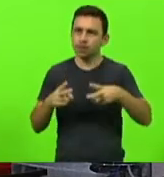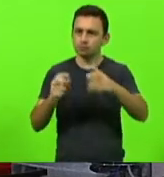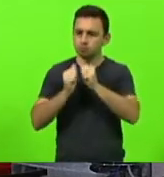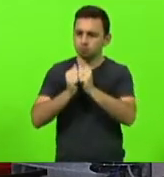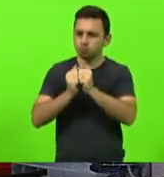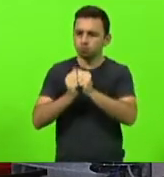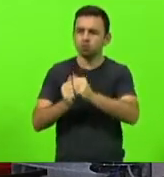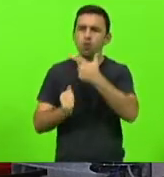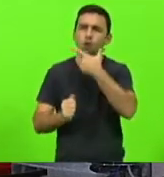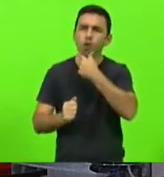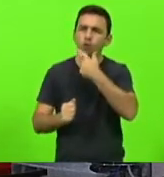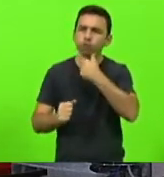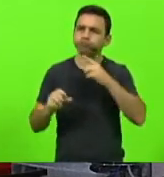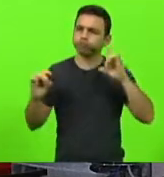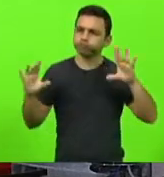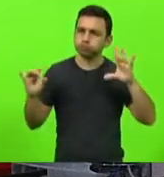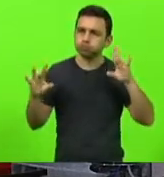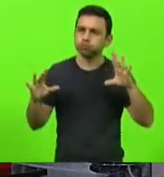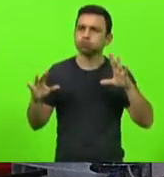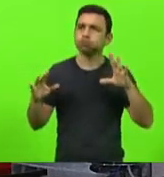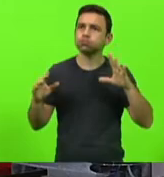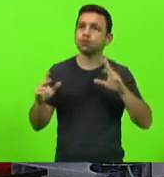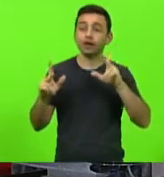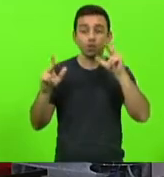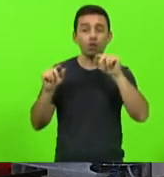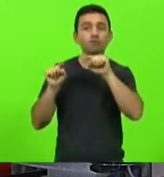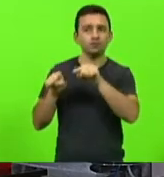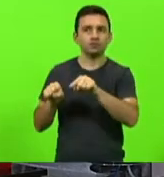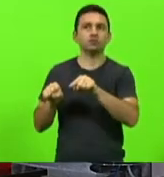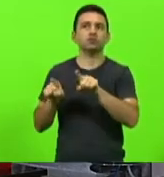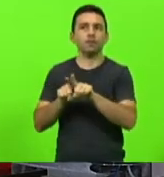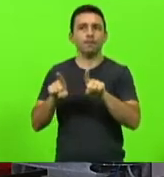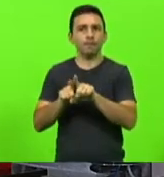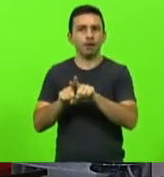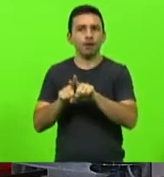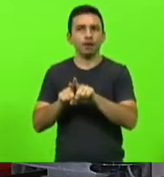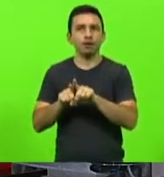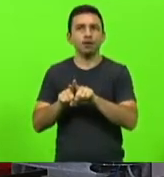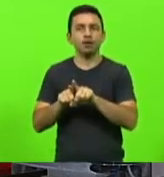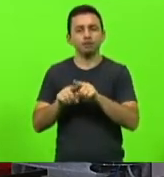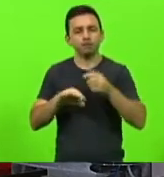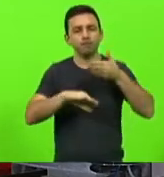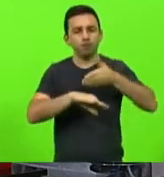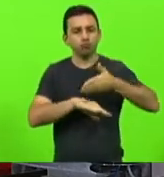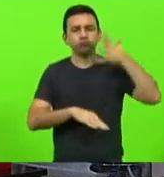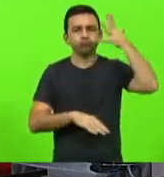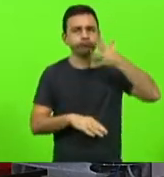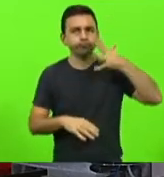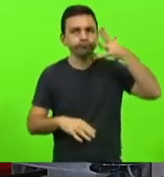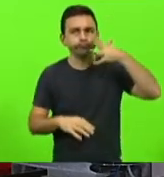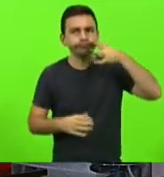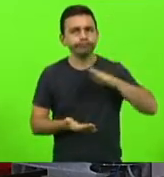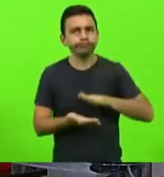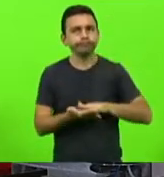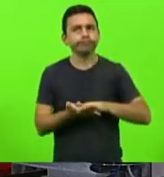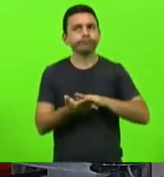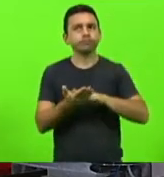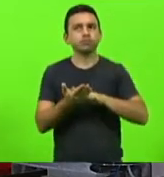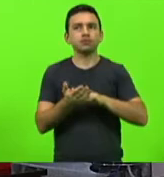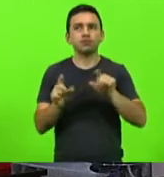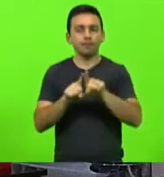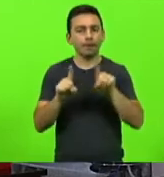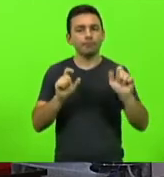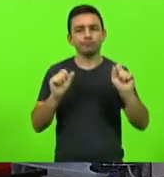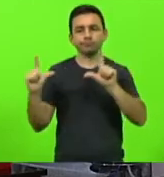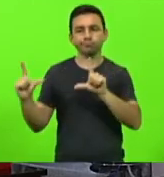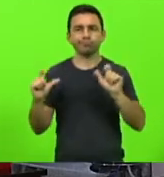inclusive, a grandes homens como o senhor, que se dignou a ir para a tribuna e fazer uma homenagem, inclusive com slides,